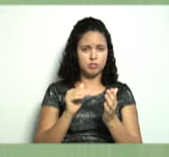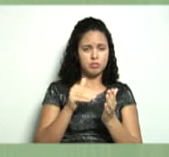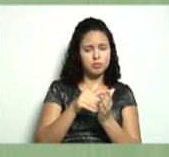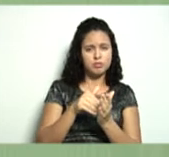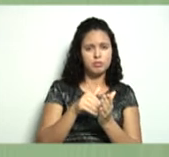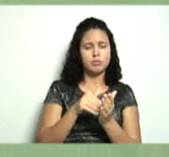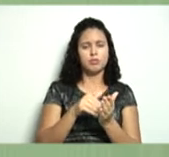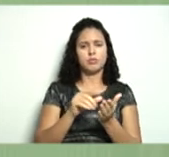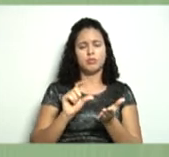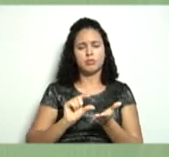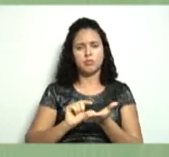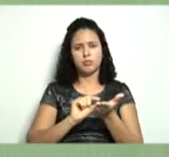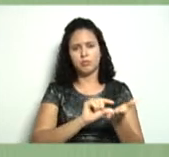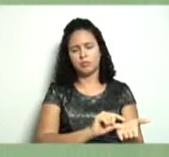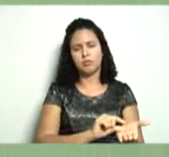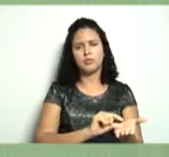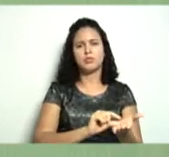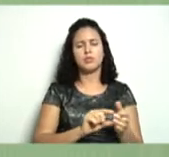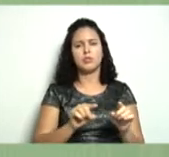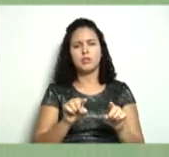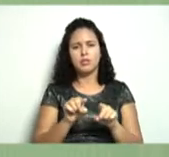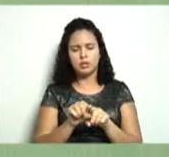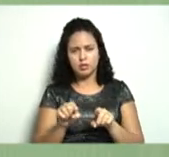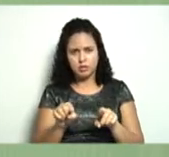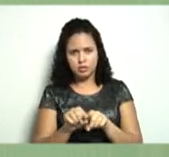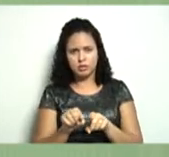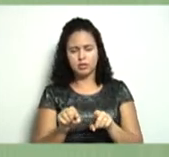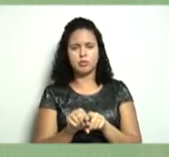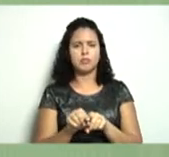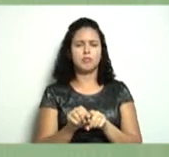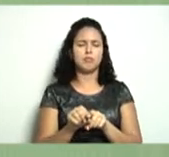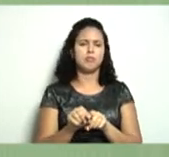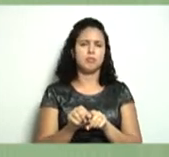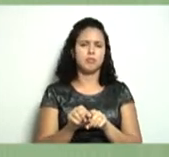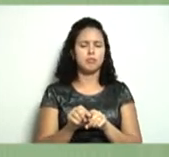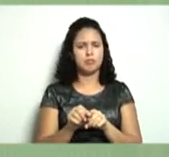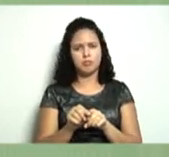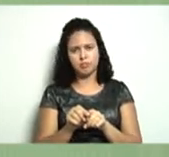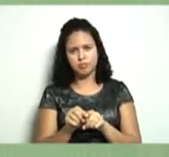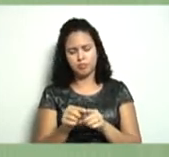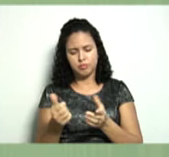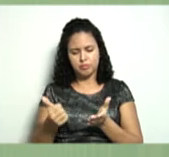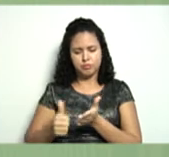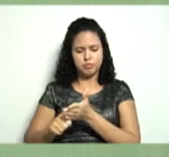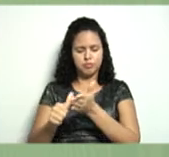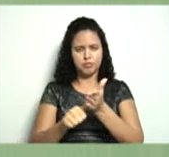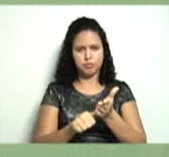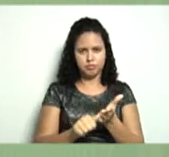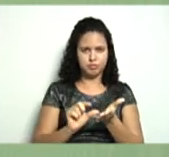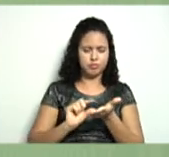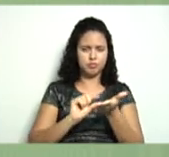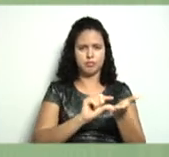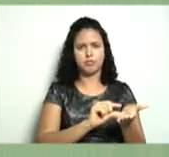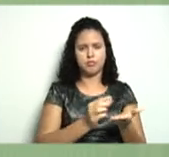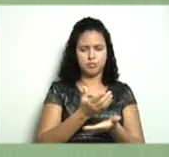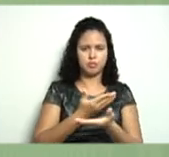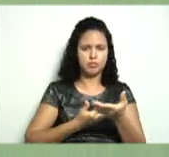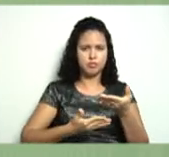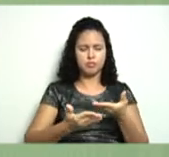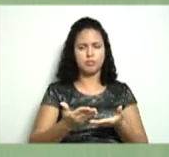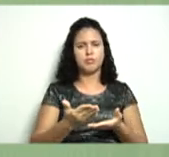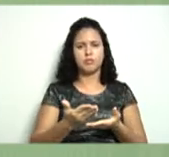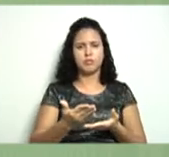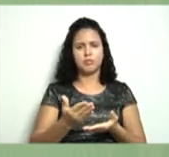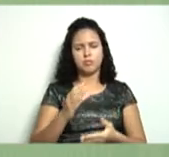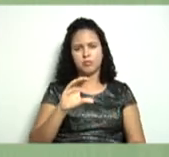cota parte, o mínimo de cotas partes a ser subscrito pelo associado, o modo de integralização das